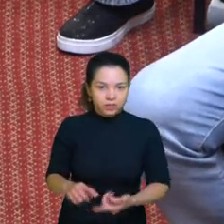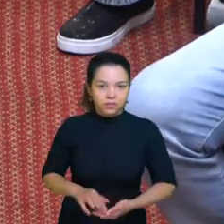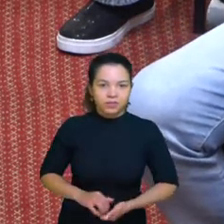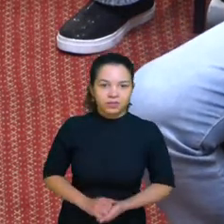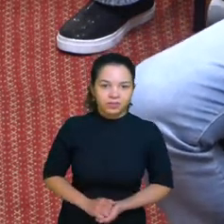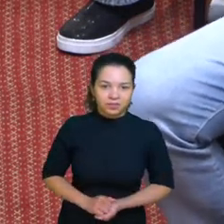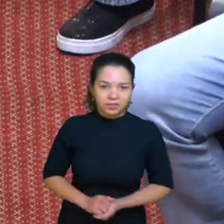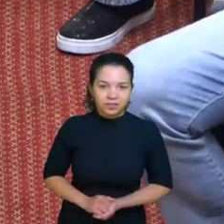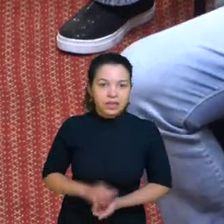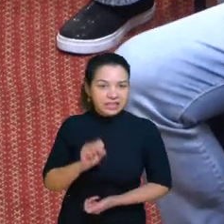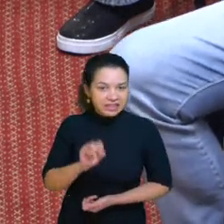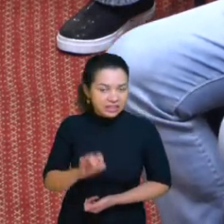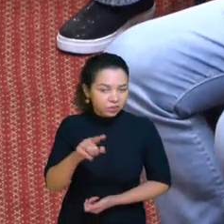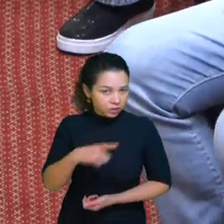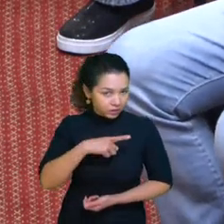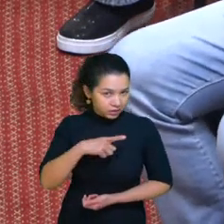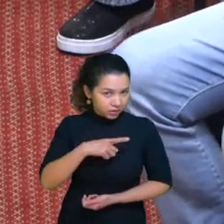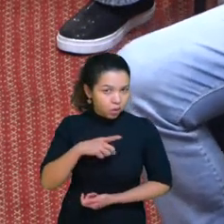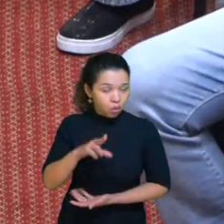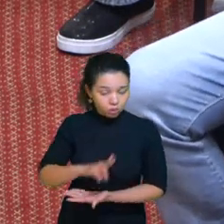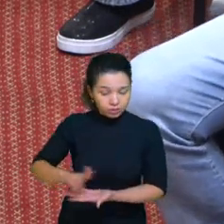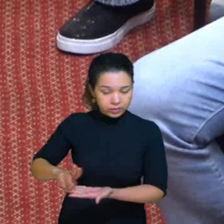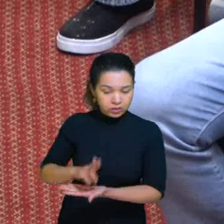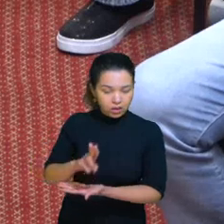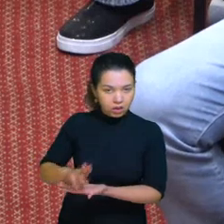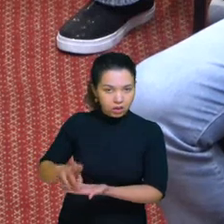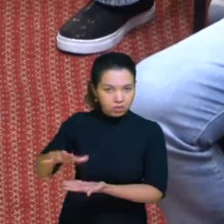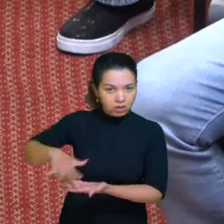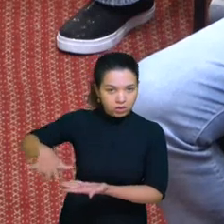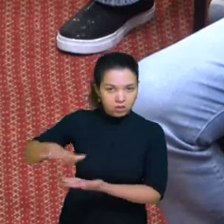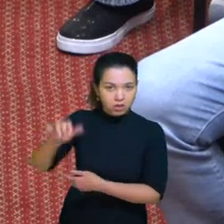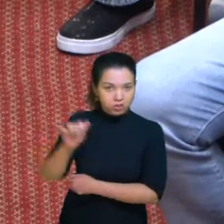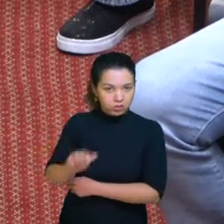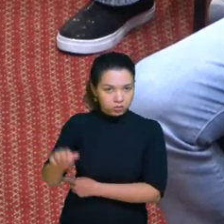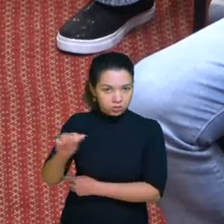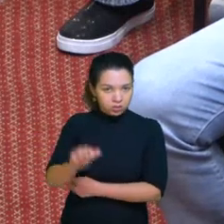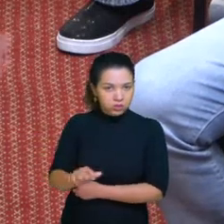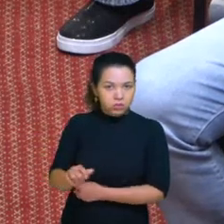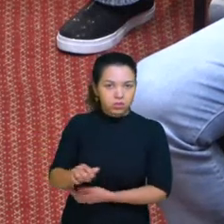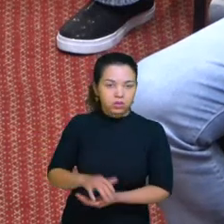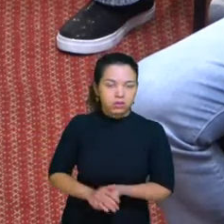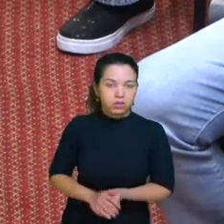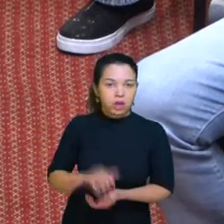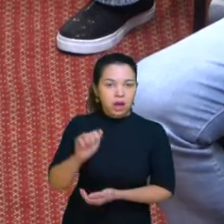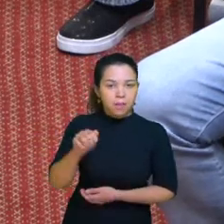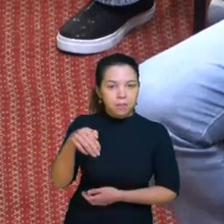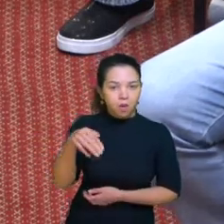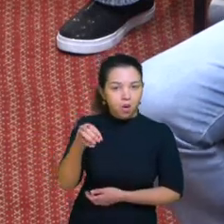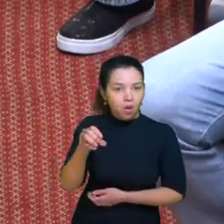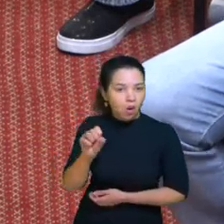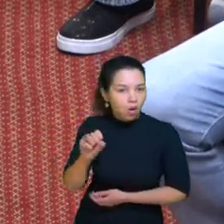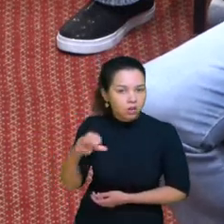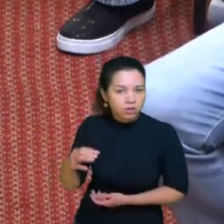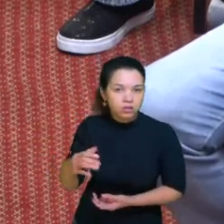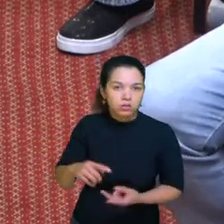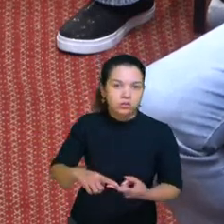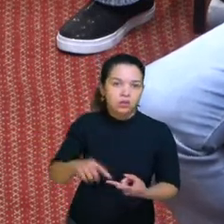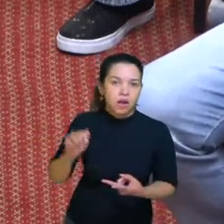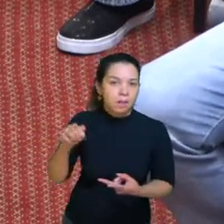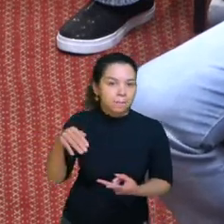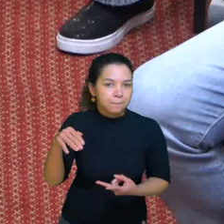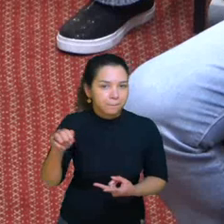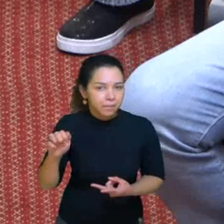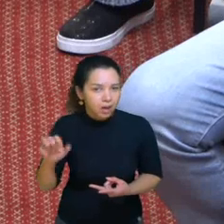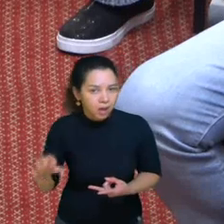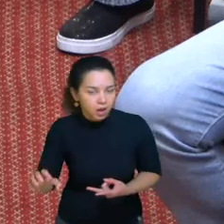tem uma universidade que fica nas Associação na gran F pois ou na mosque ou na região da Amai ou na